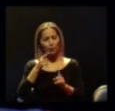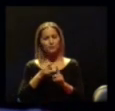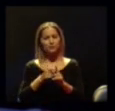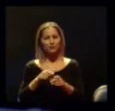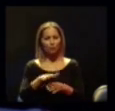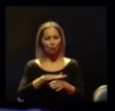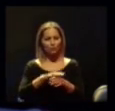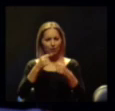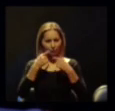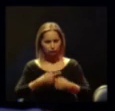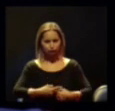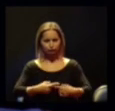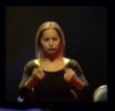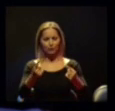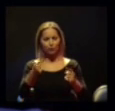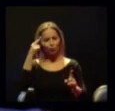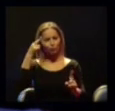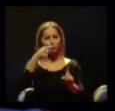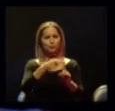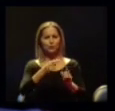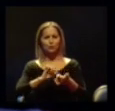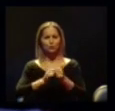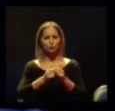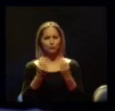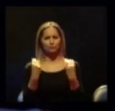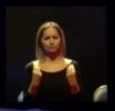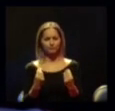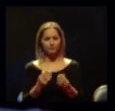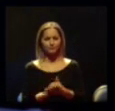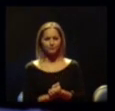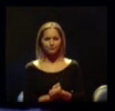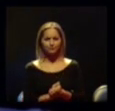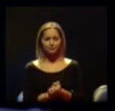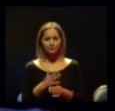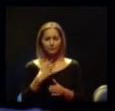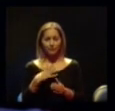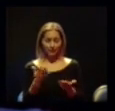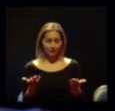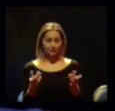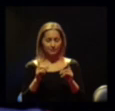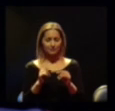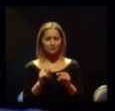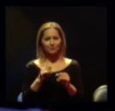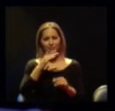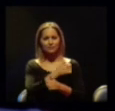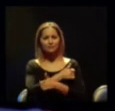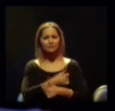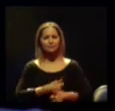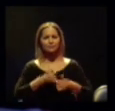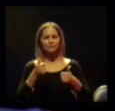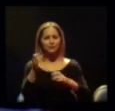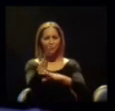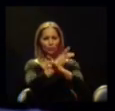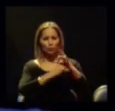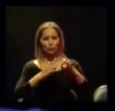a região como destino desportivo de excelência. Queremos, contudo, que a cidade